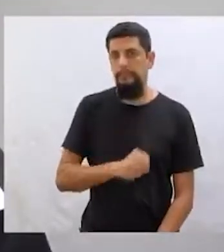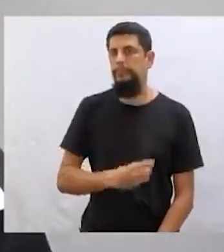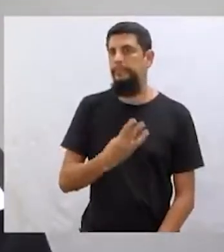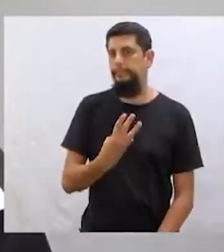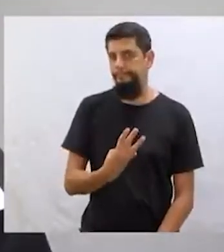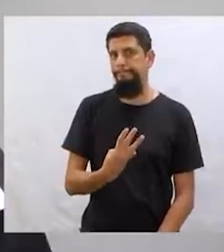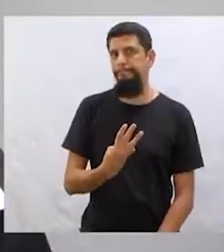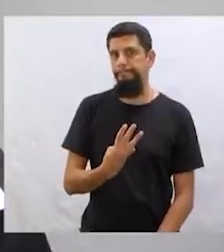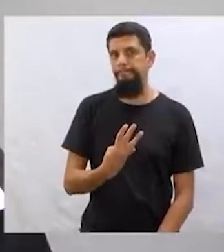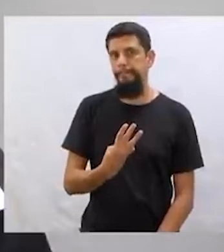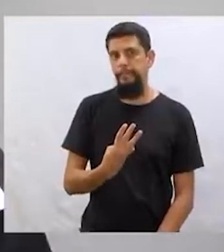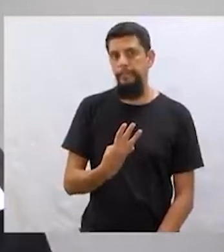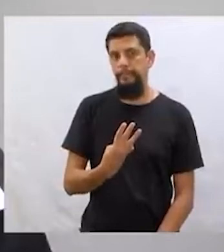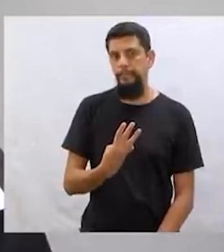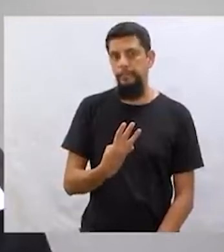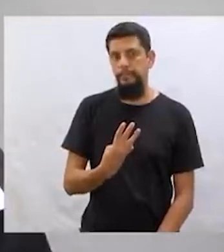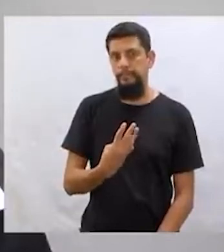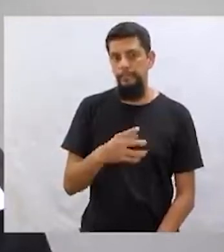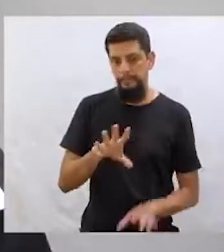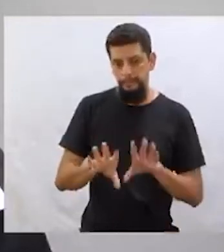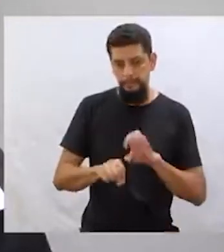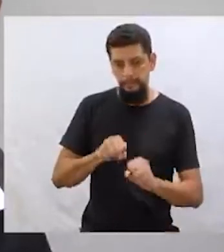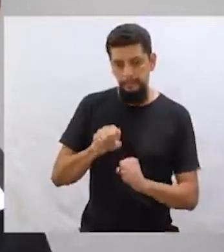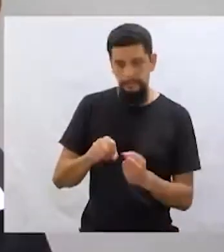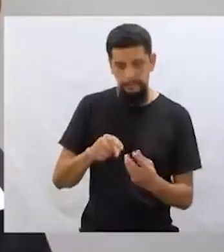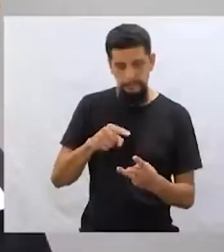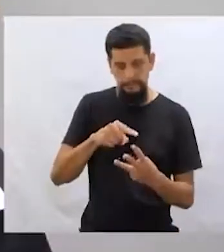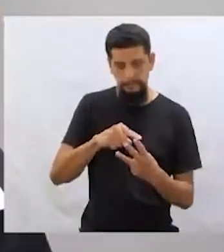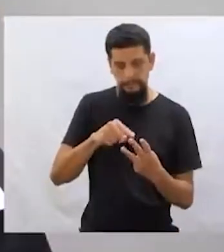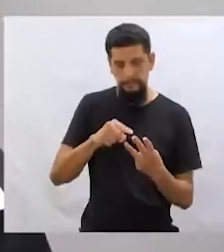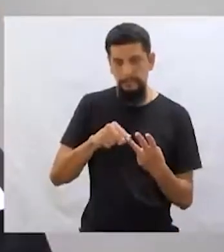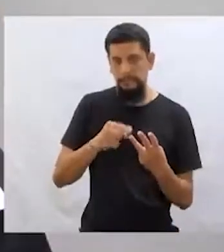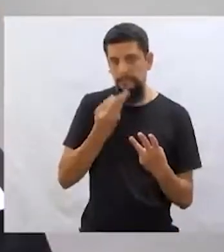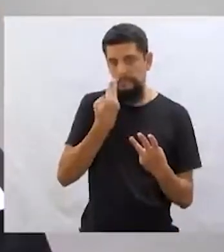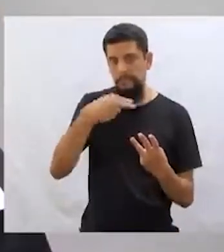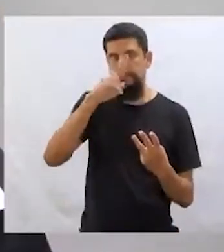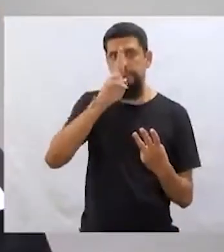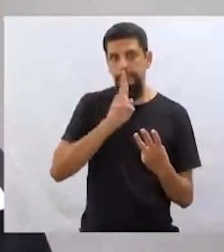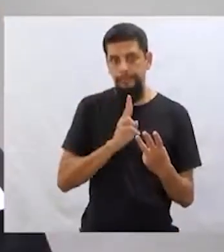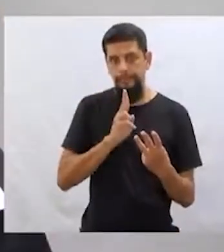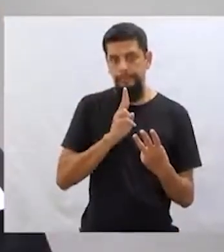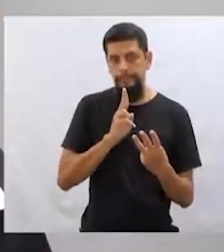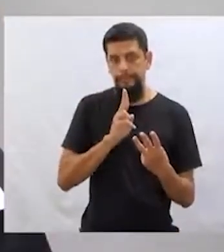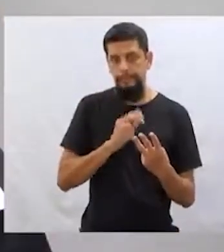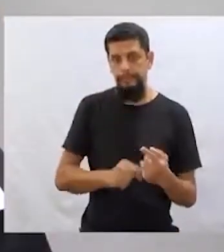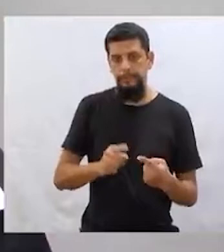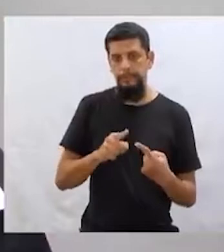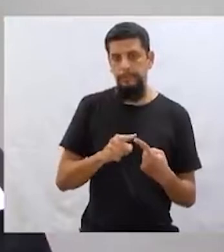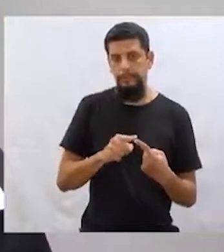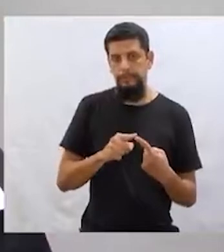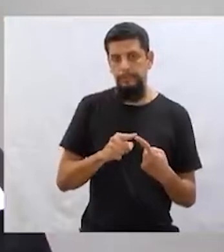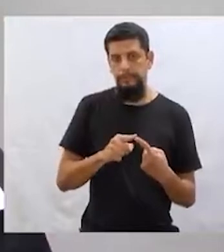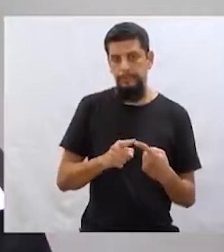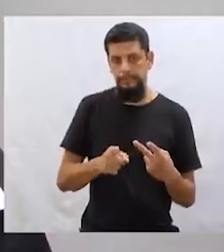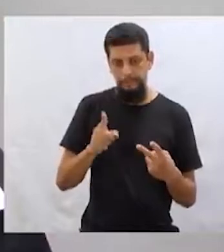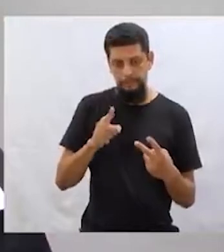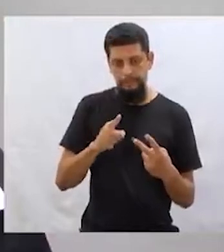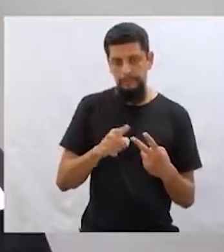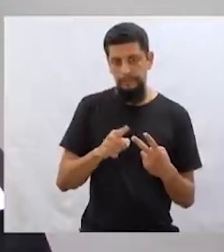Número 3. Então, eu vou pegar 3 palitos.